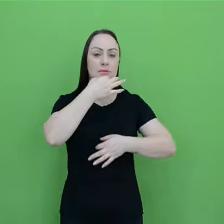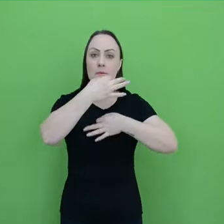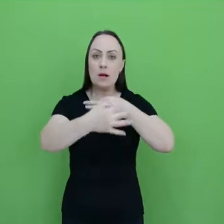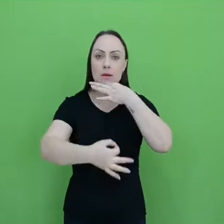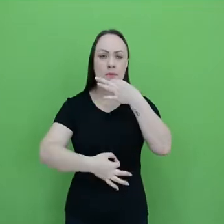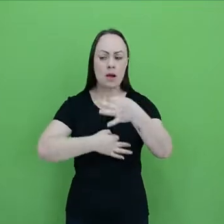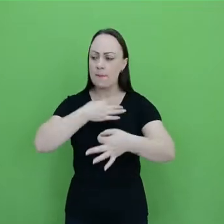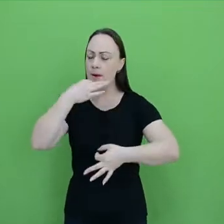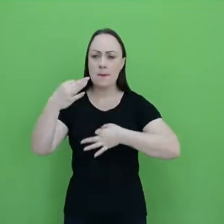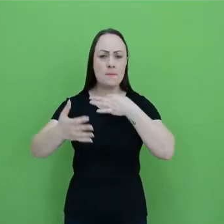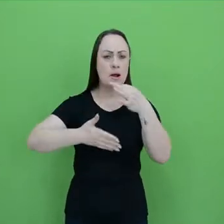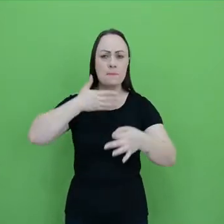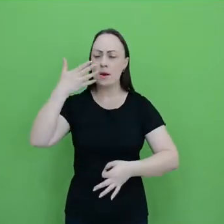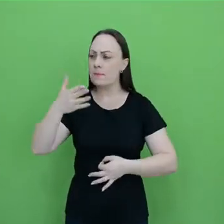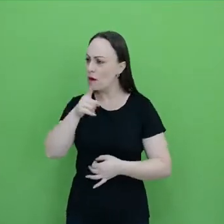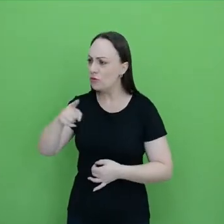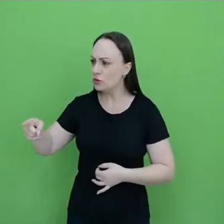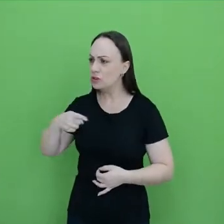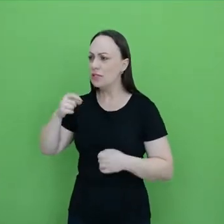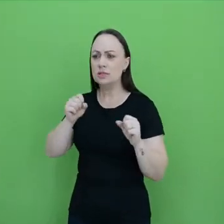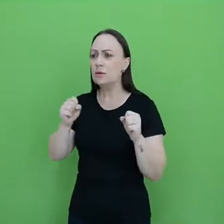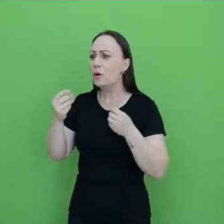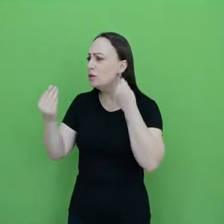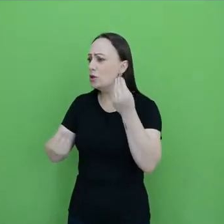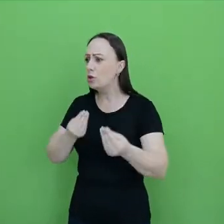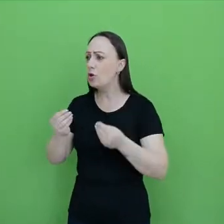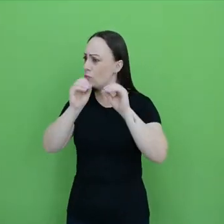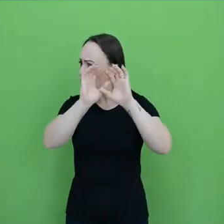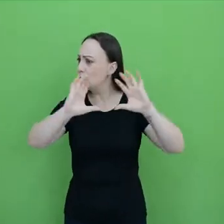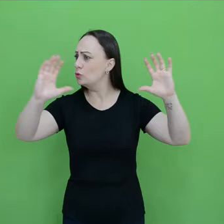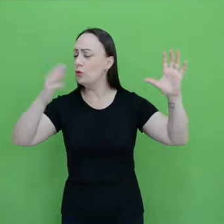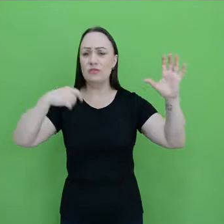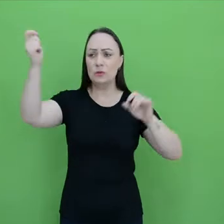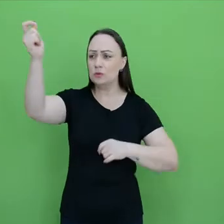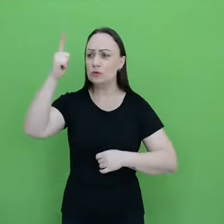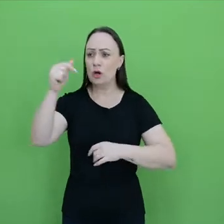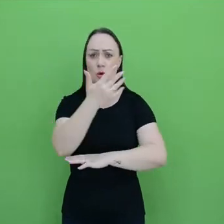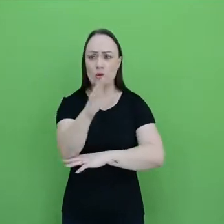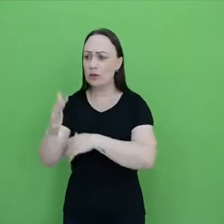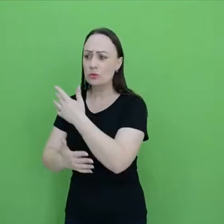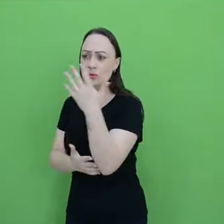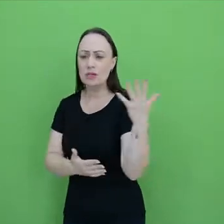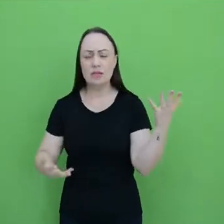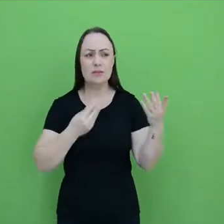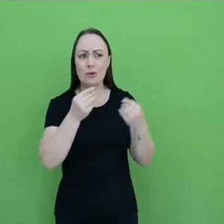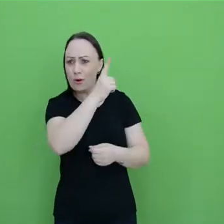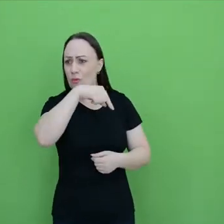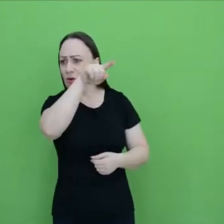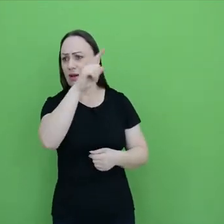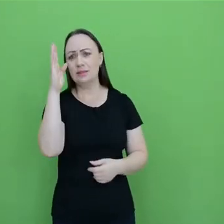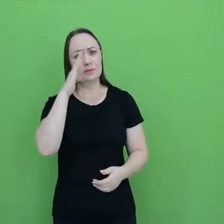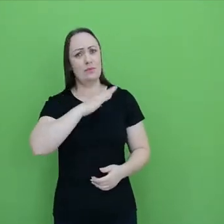argumentou: como podem as nuvens, o sol, a natureza, como podem ser